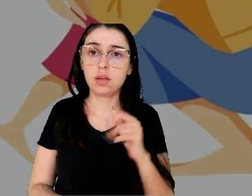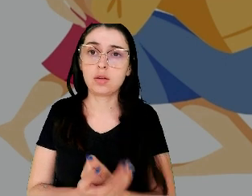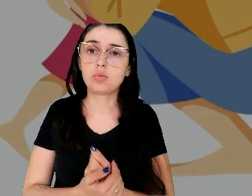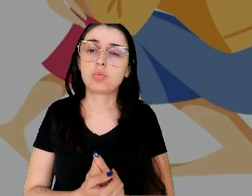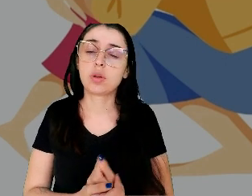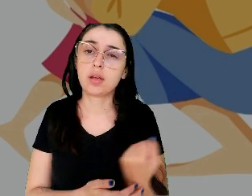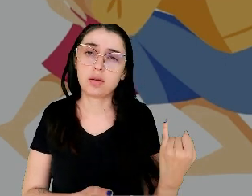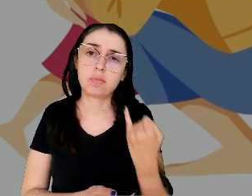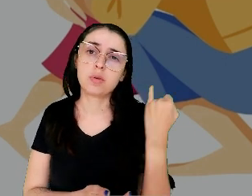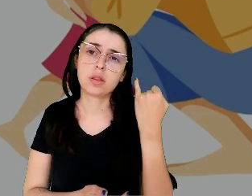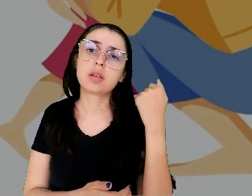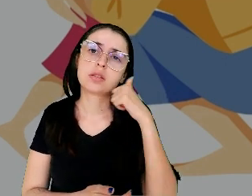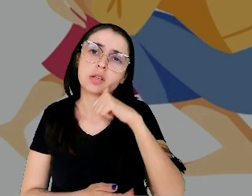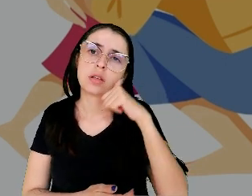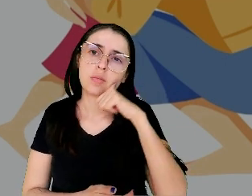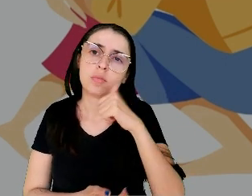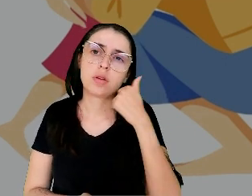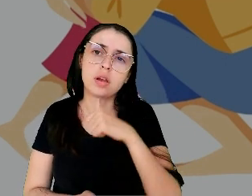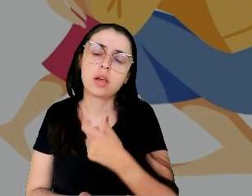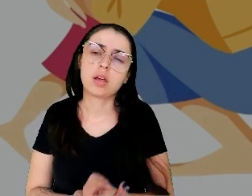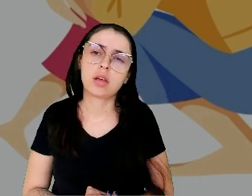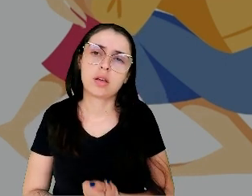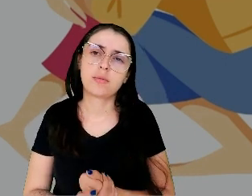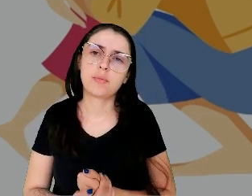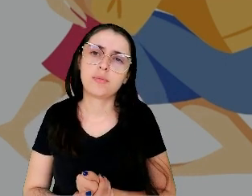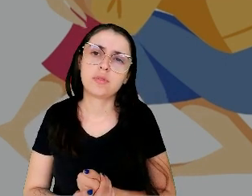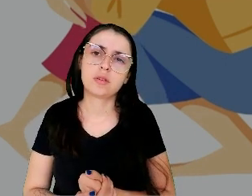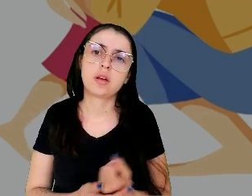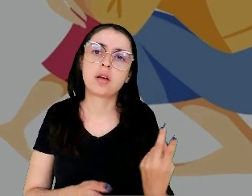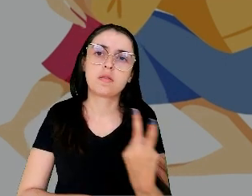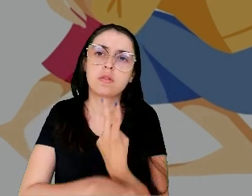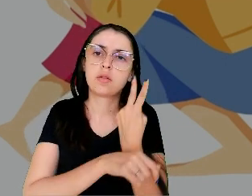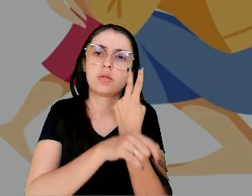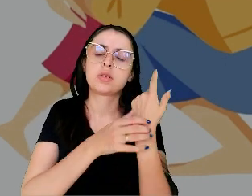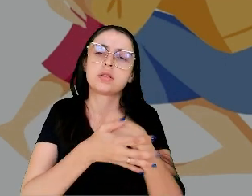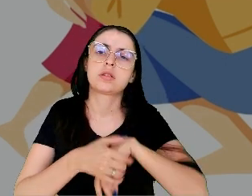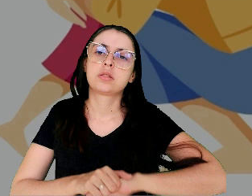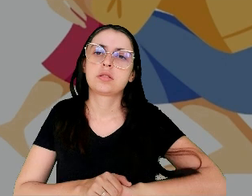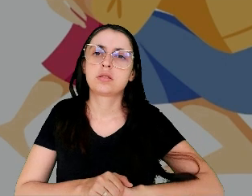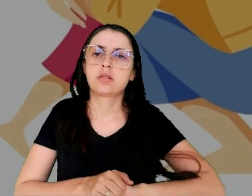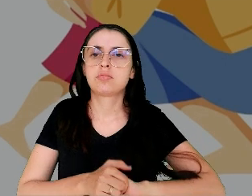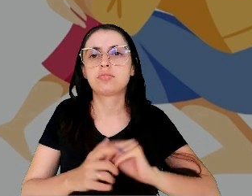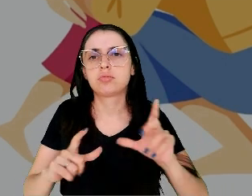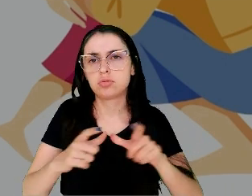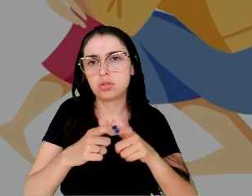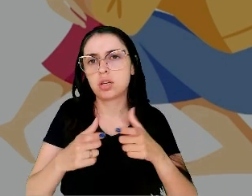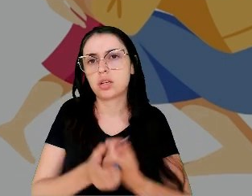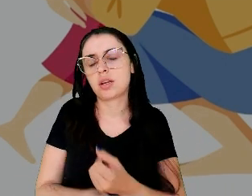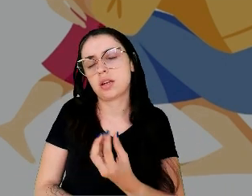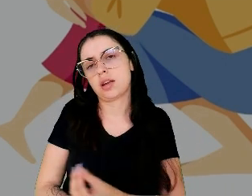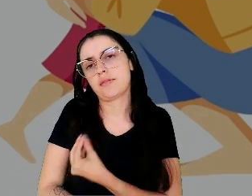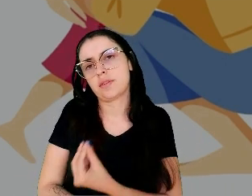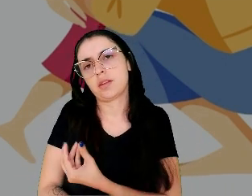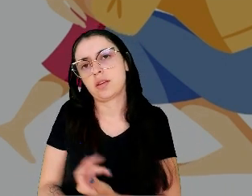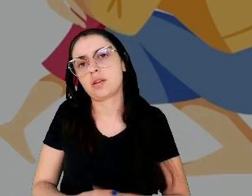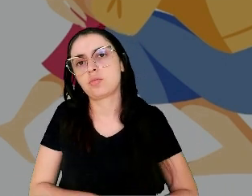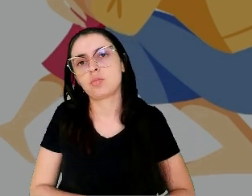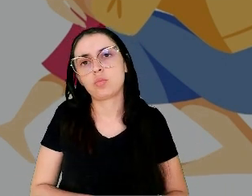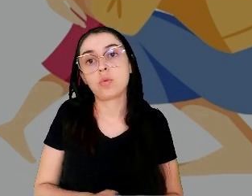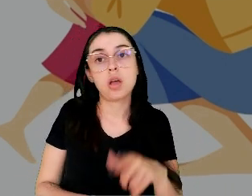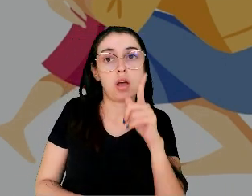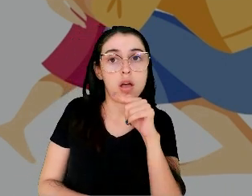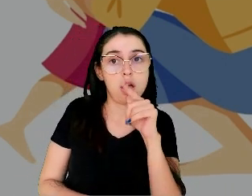o papel relevante da mulher em relação à valorização dos elementos vitais, como a